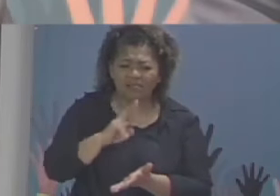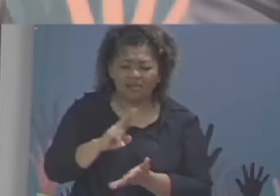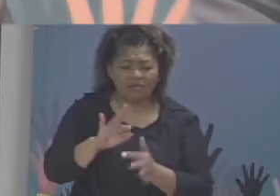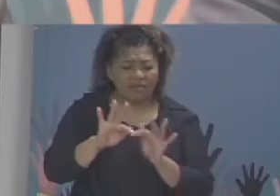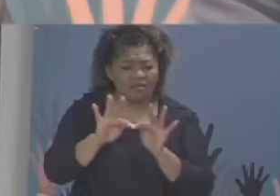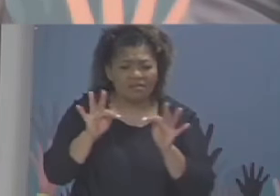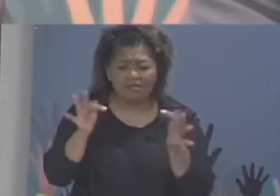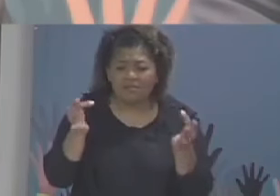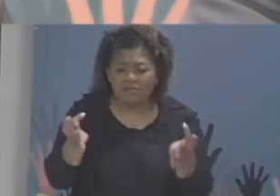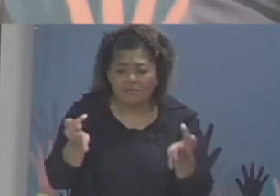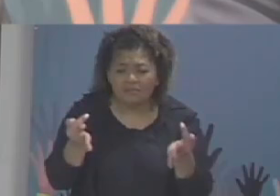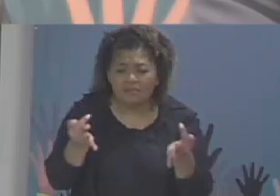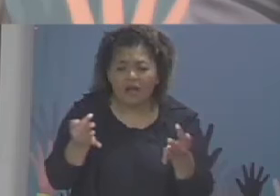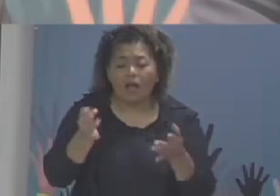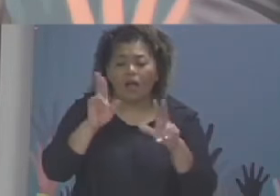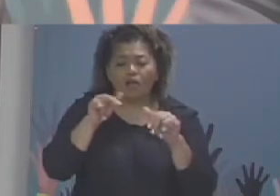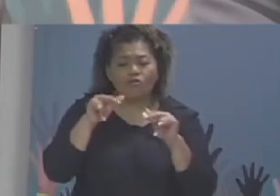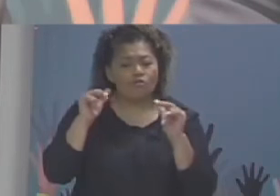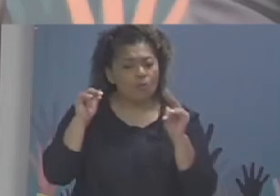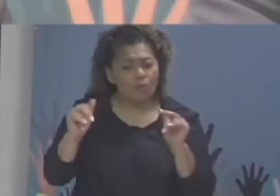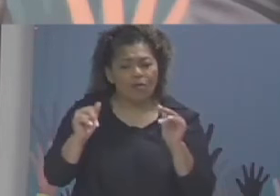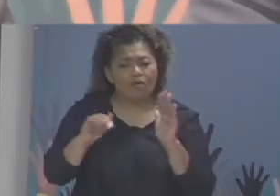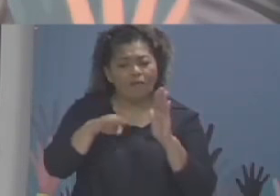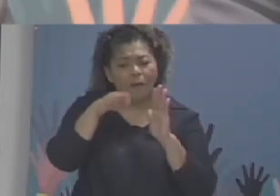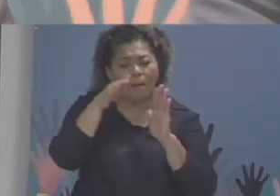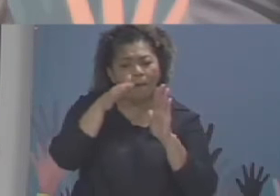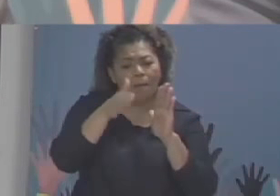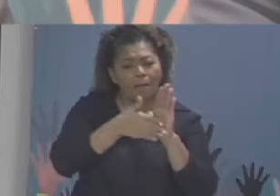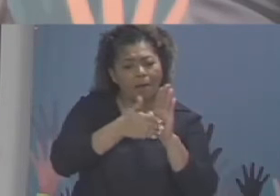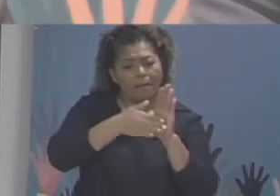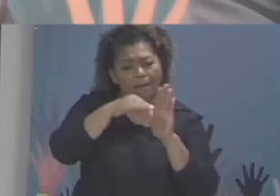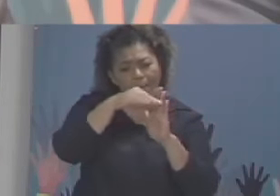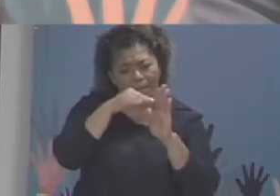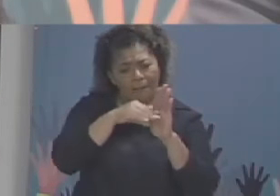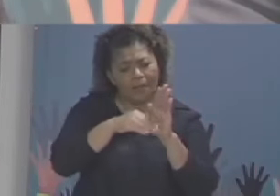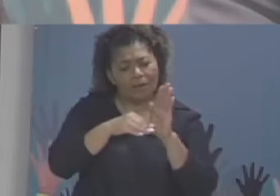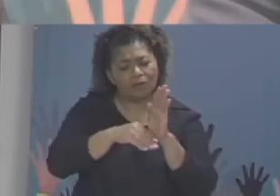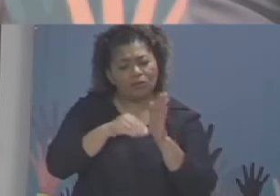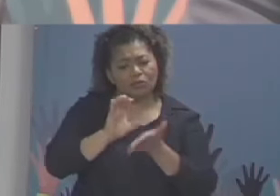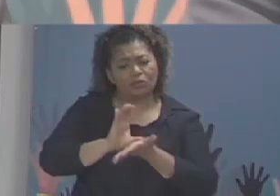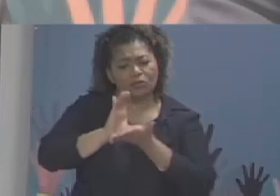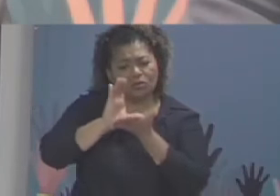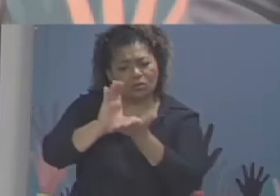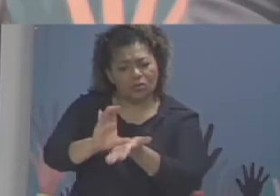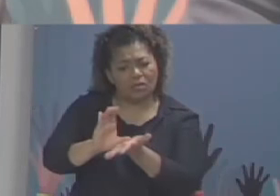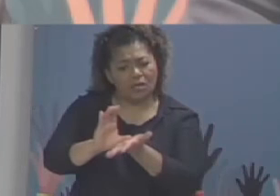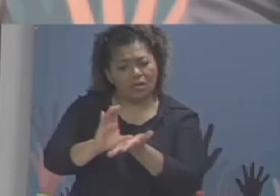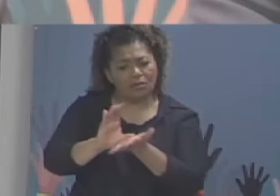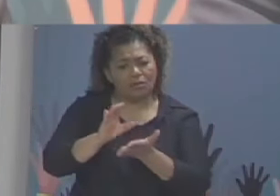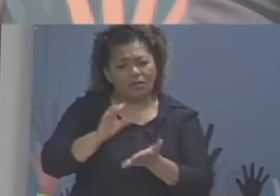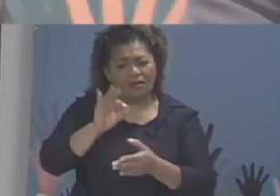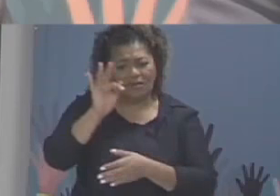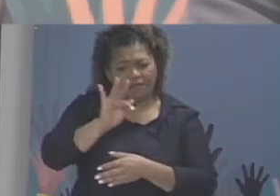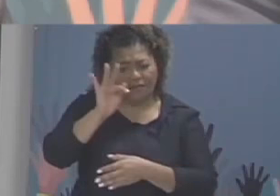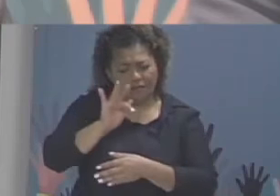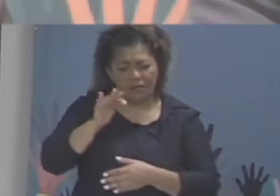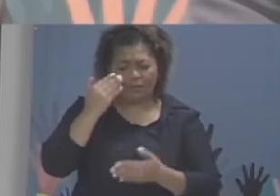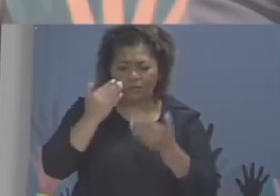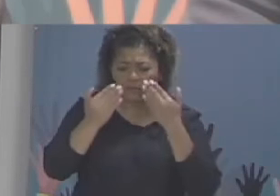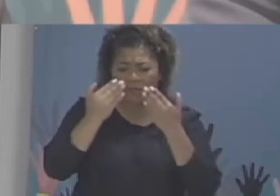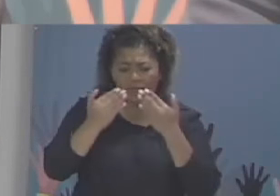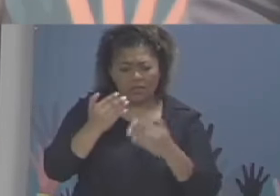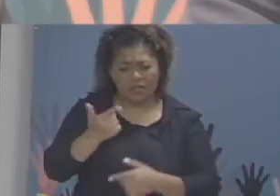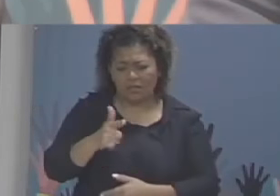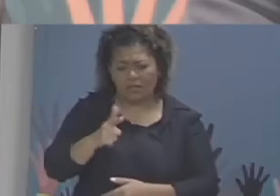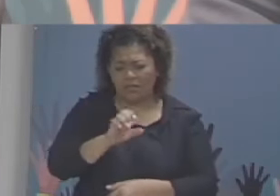nunca foi pauta dos plenários anteriores do Conselho Federal de Psicologia e de outros conselhos regionais. Os conselhos de psicologia